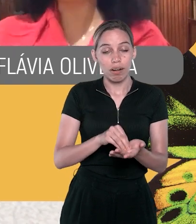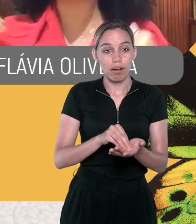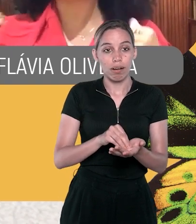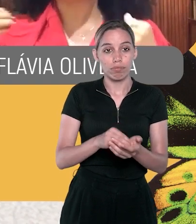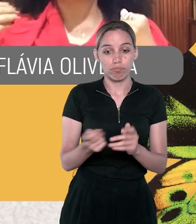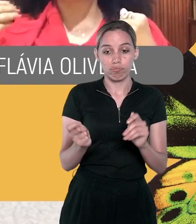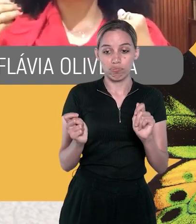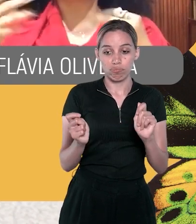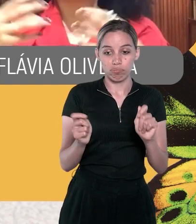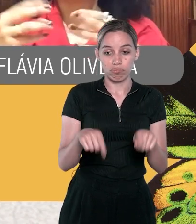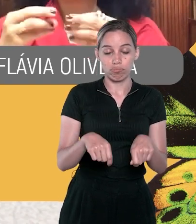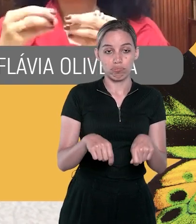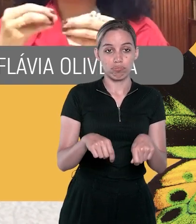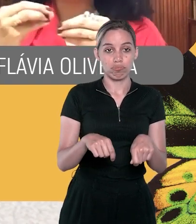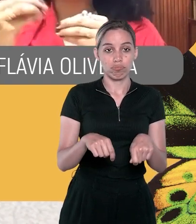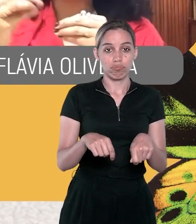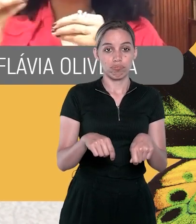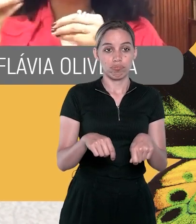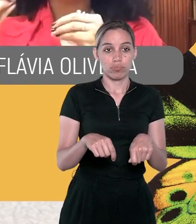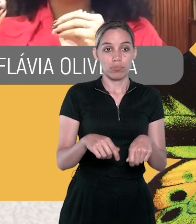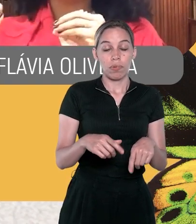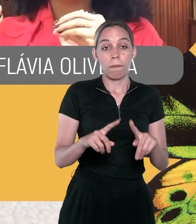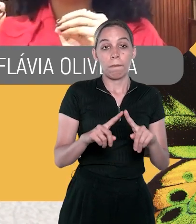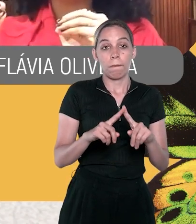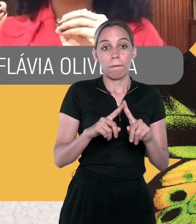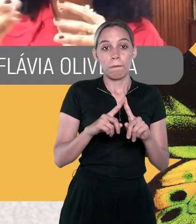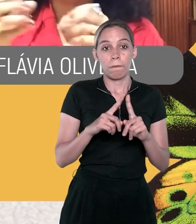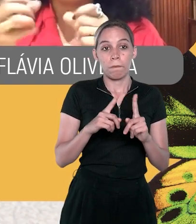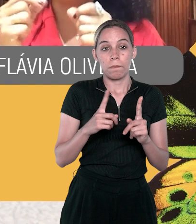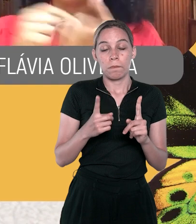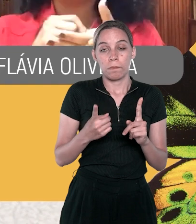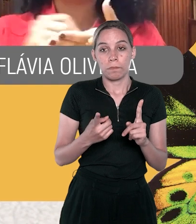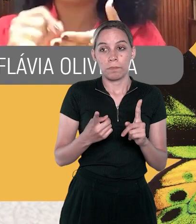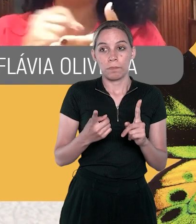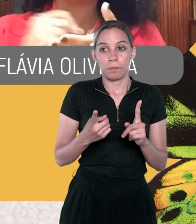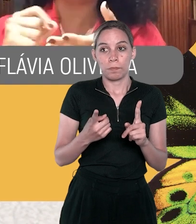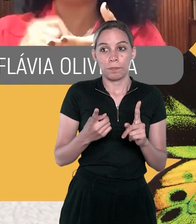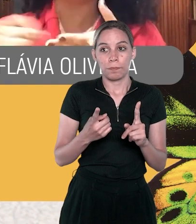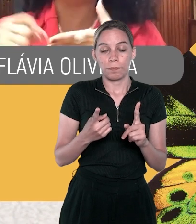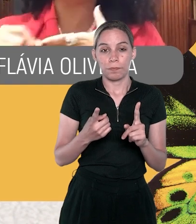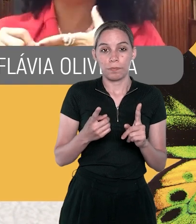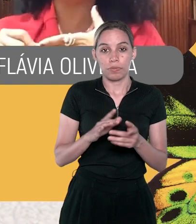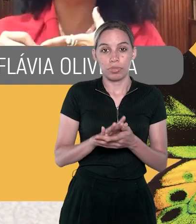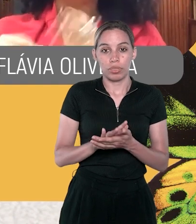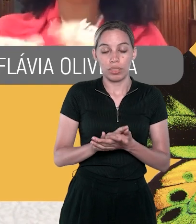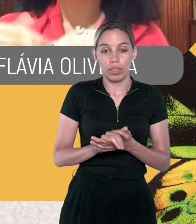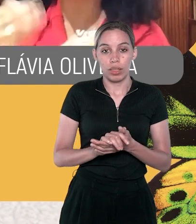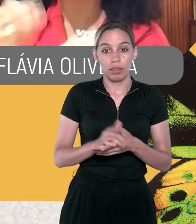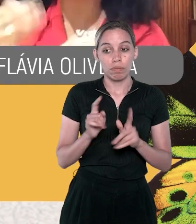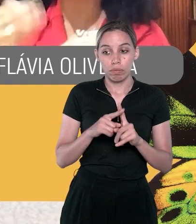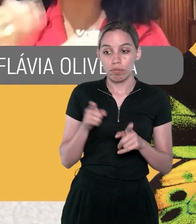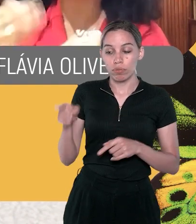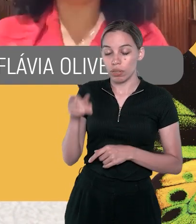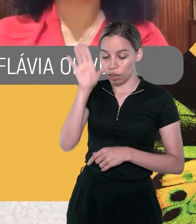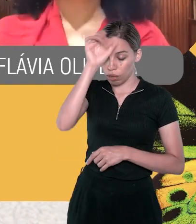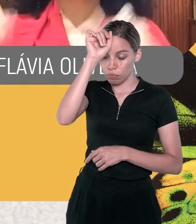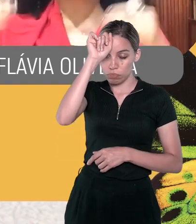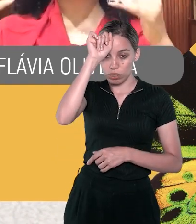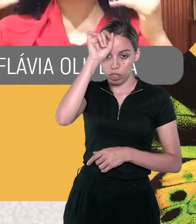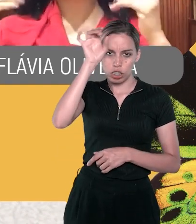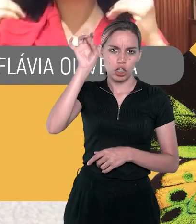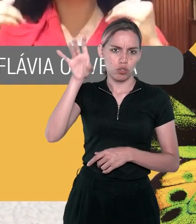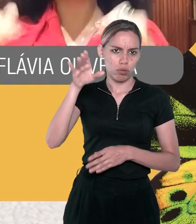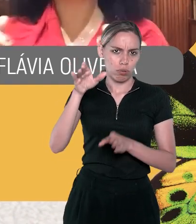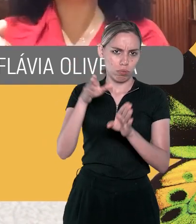E você não exatamente aprende como lição, mas aprende.